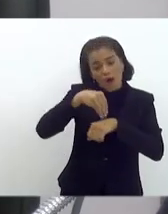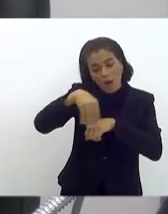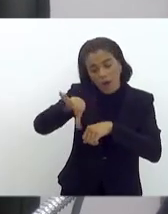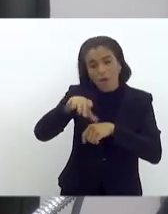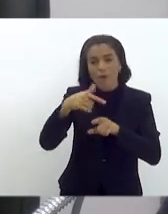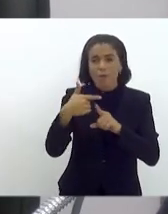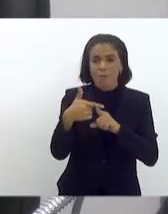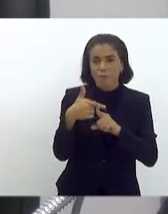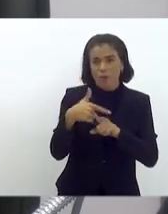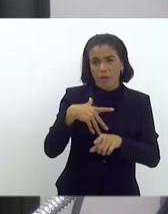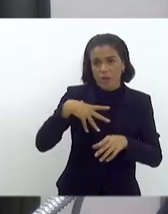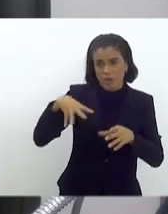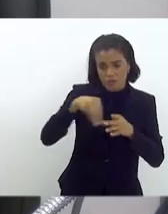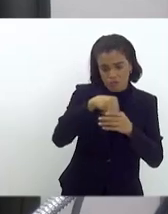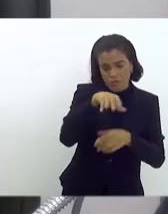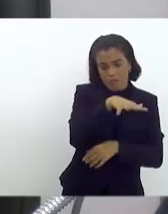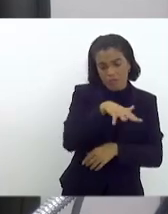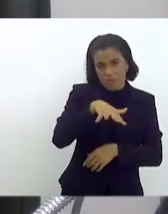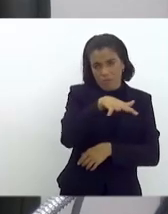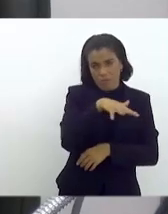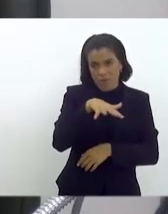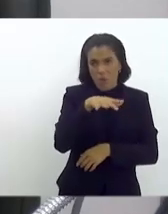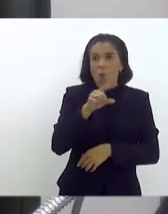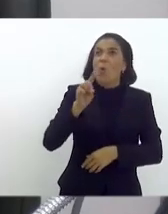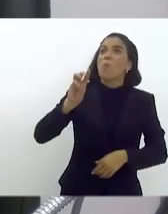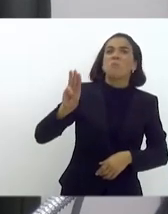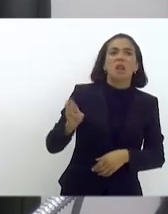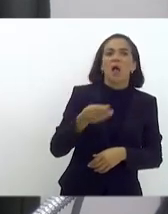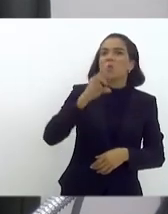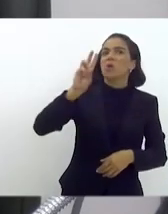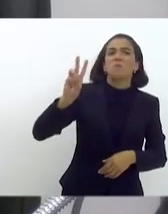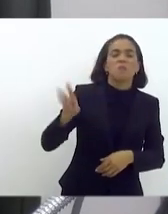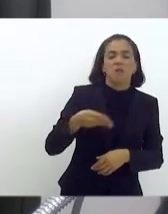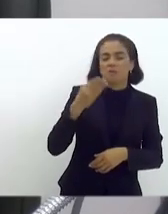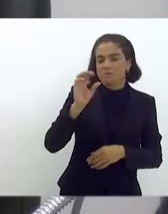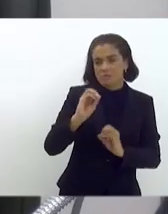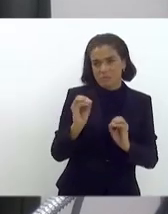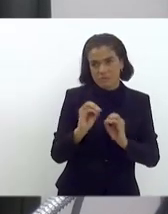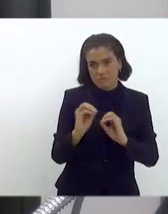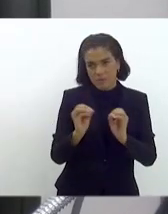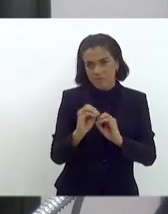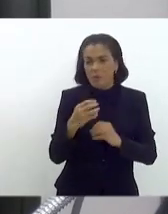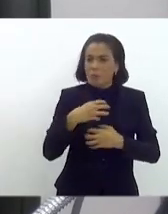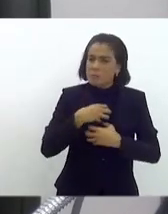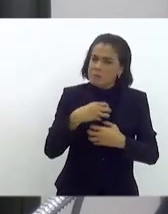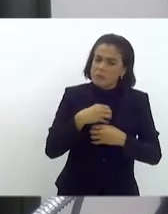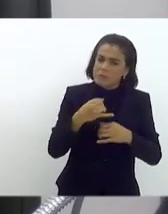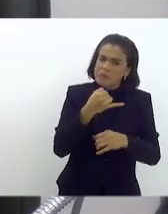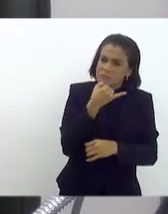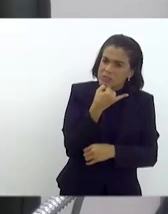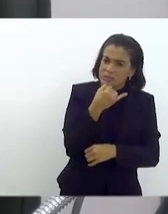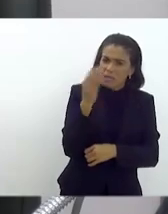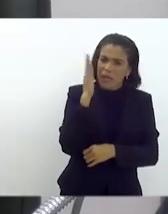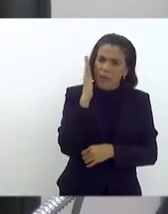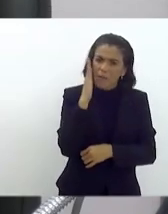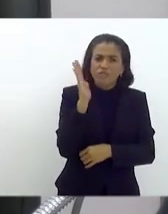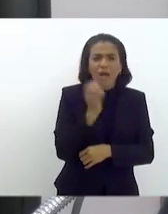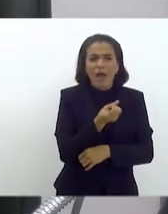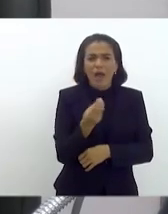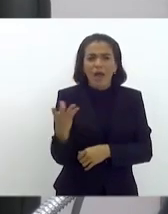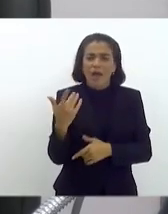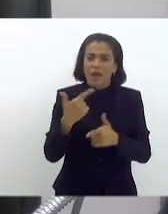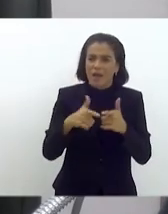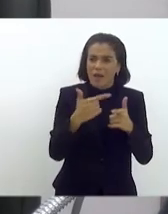porque eu vivo nesse meio não sou nada com um milhão 2 milhões de seguidores Mas eu vivo um pouquinho eu fico muito triste porque a gente já tem tanto problema com os homens